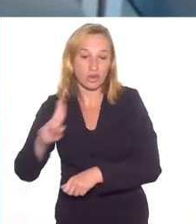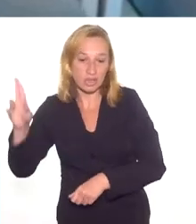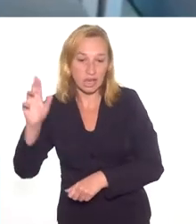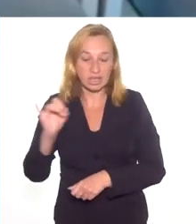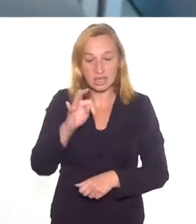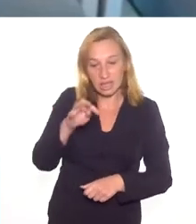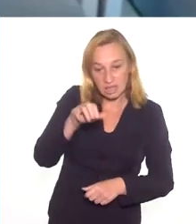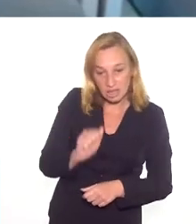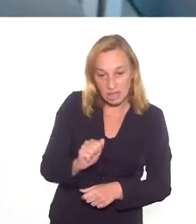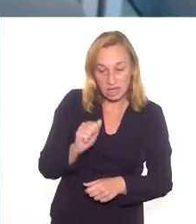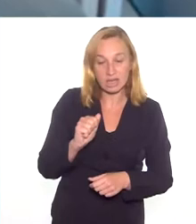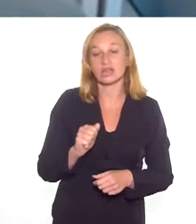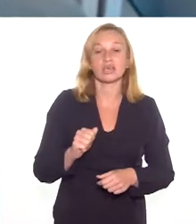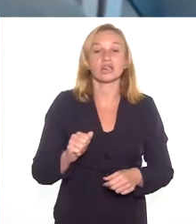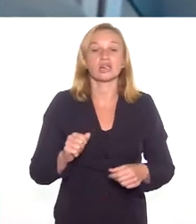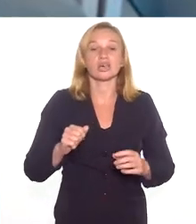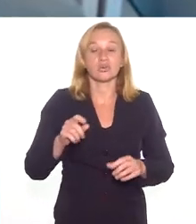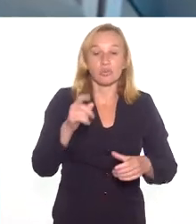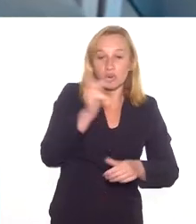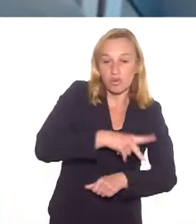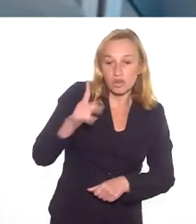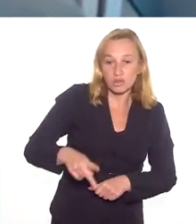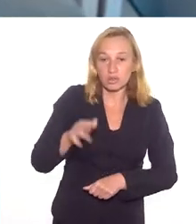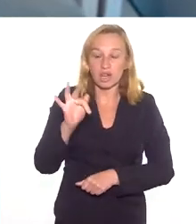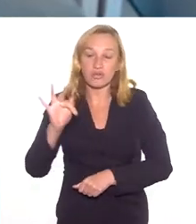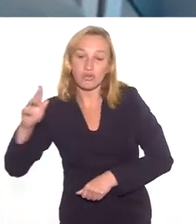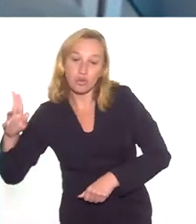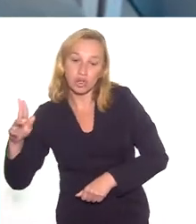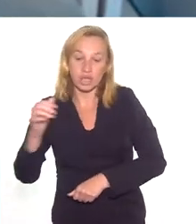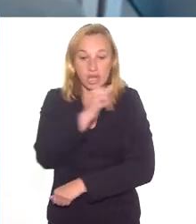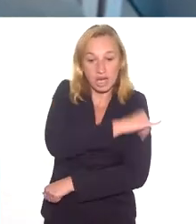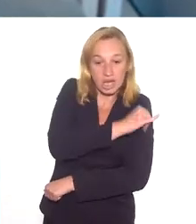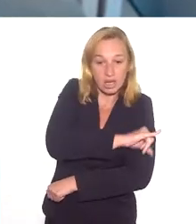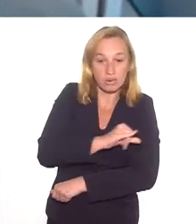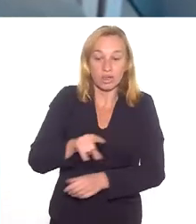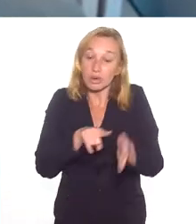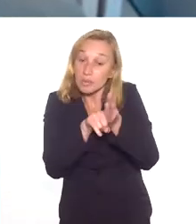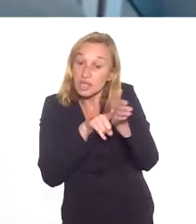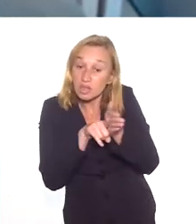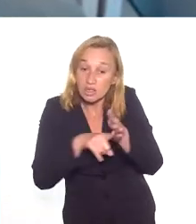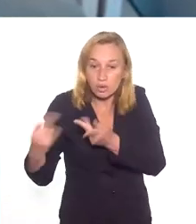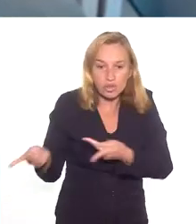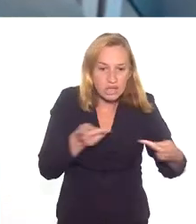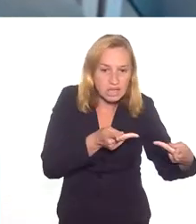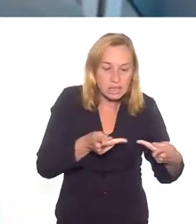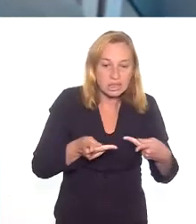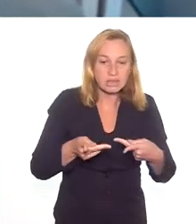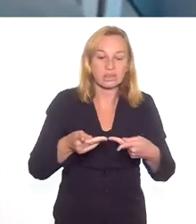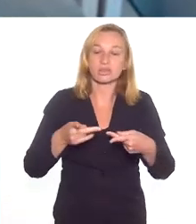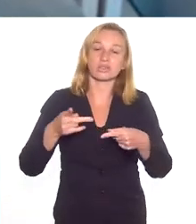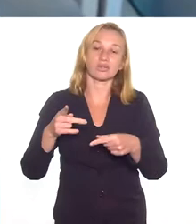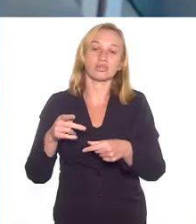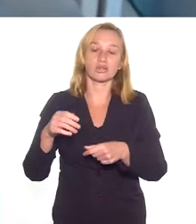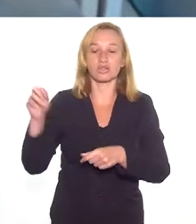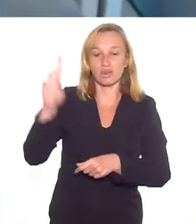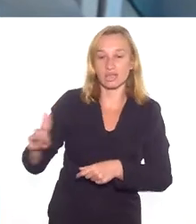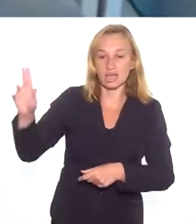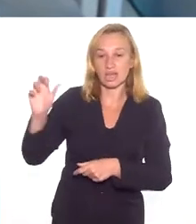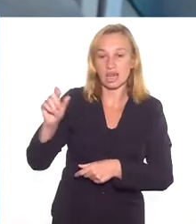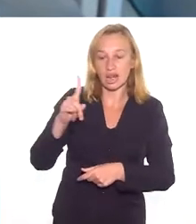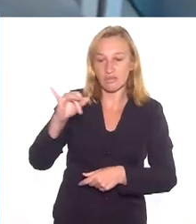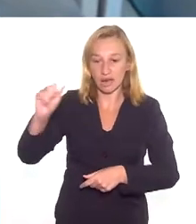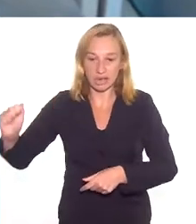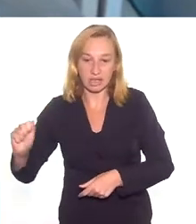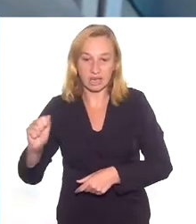Sá, professor do Instituto de Relações Internacionais da PUC-Rio e pesquisador visitante da Universidade Laval,